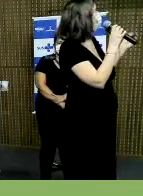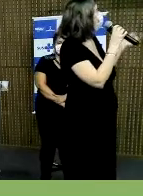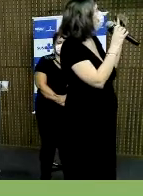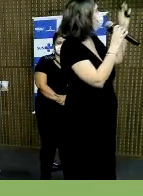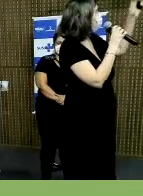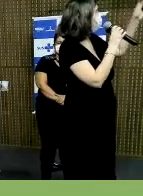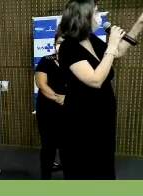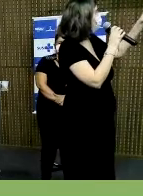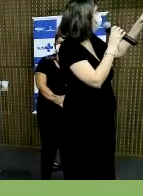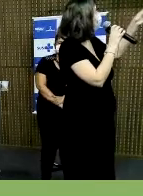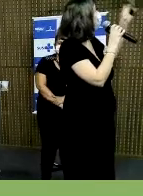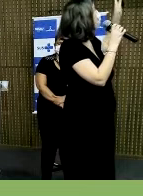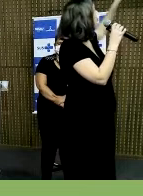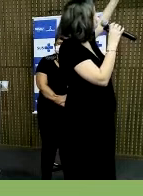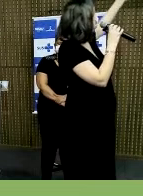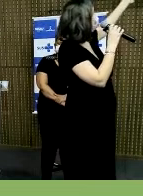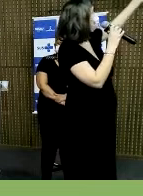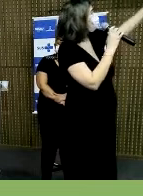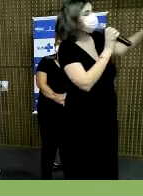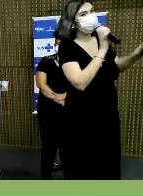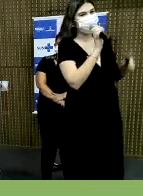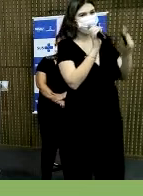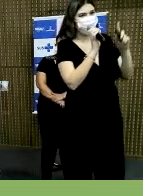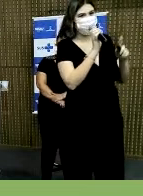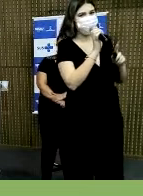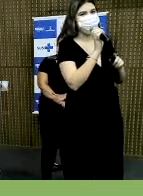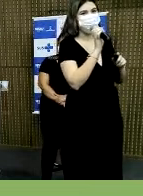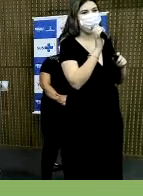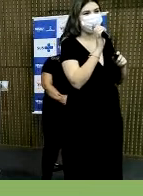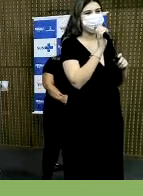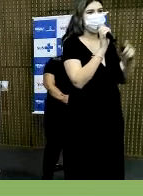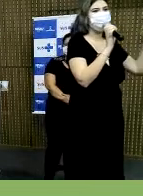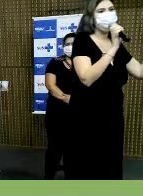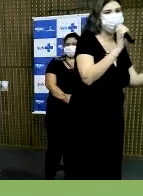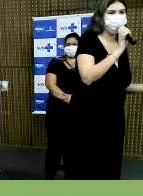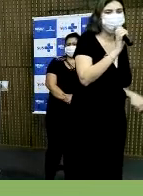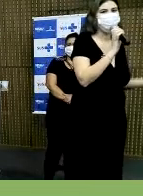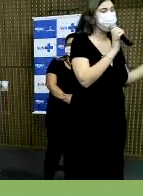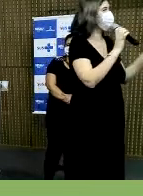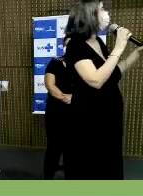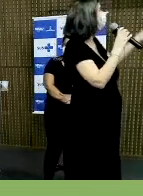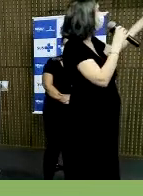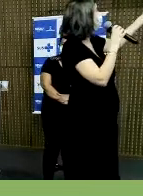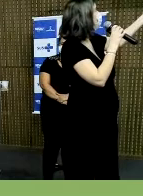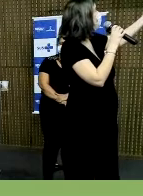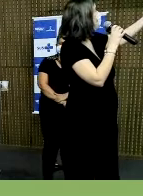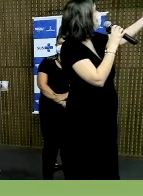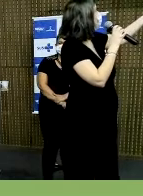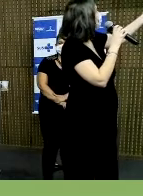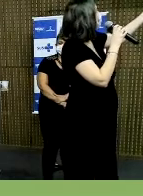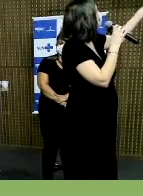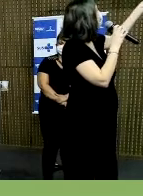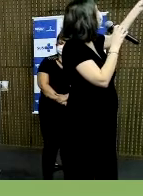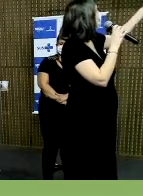Consulta médica, a mesma coisa, tanto que nós podemos ver essa diferença em relação à puericultura e à consulta das crianças